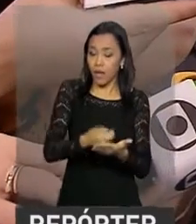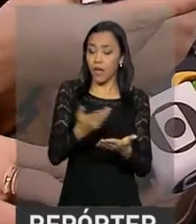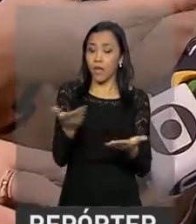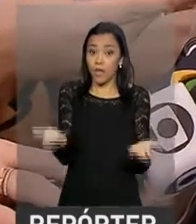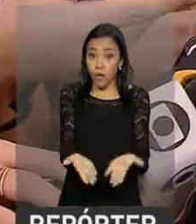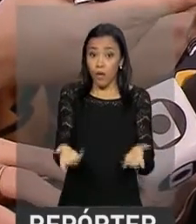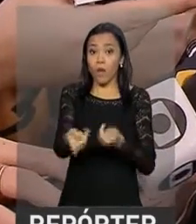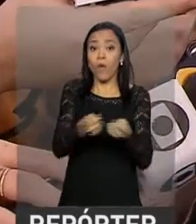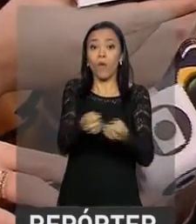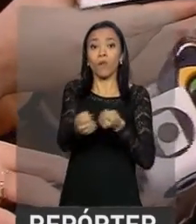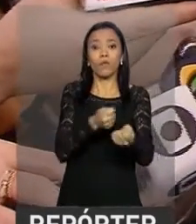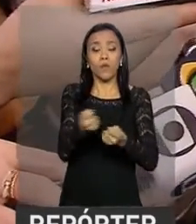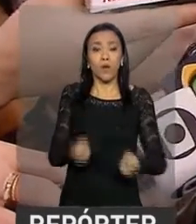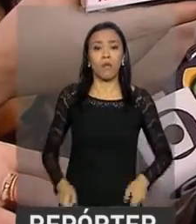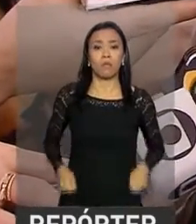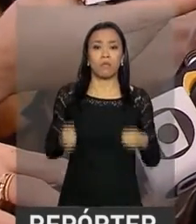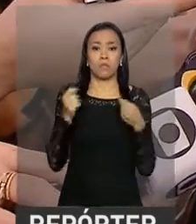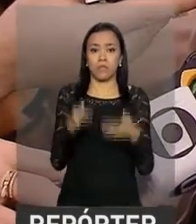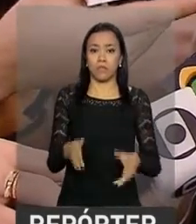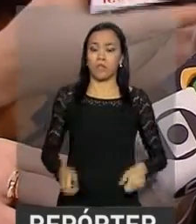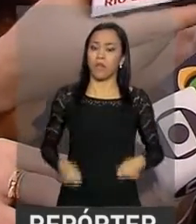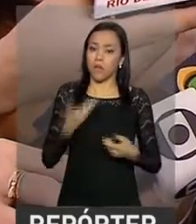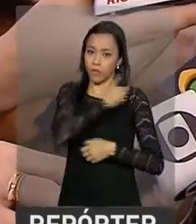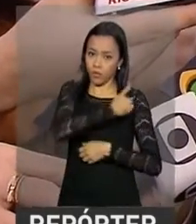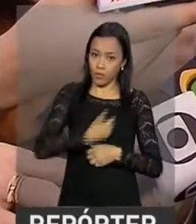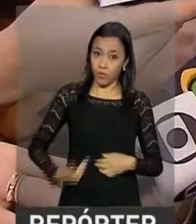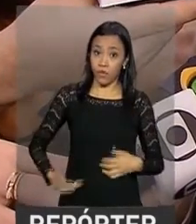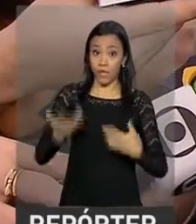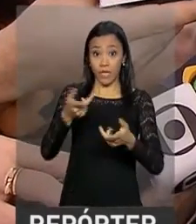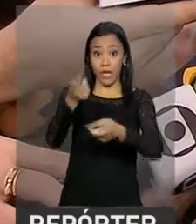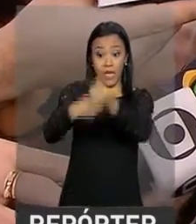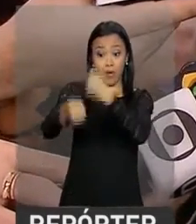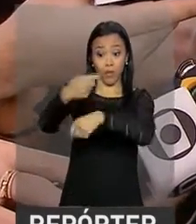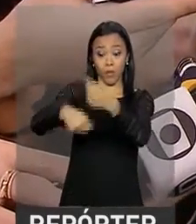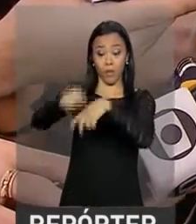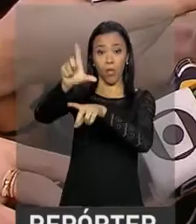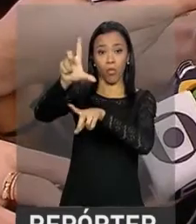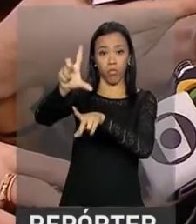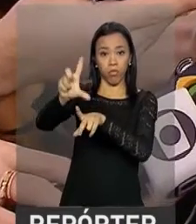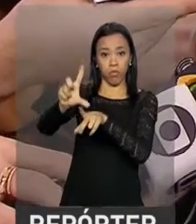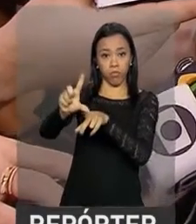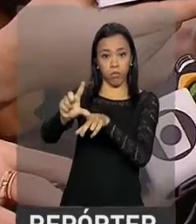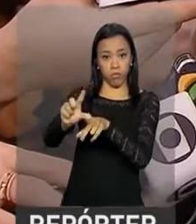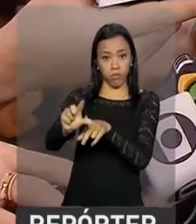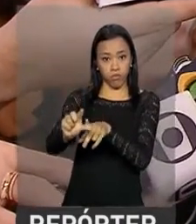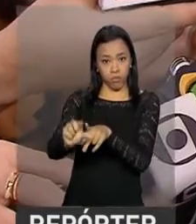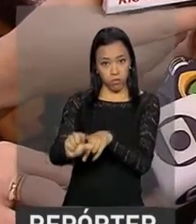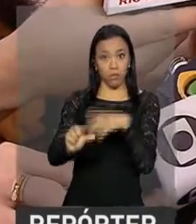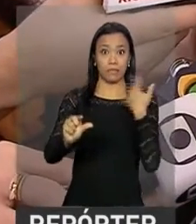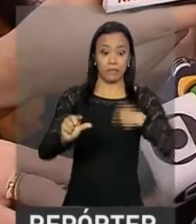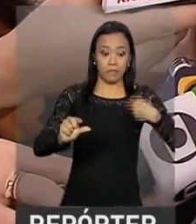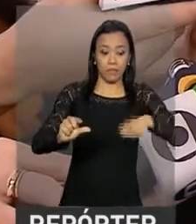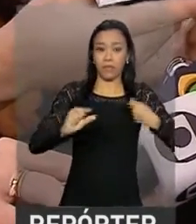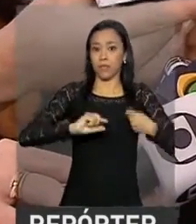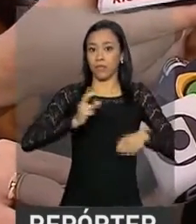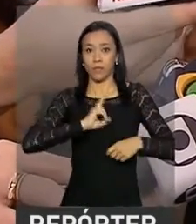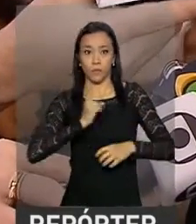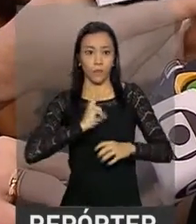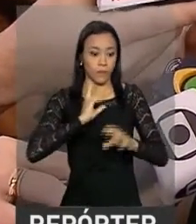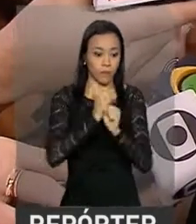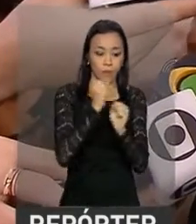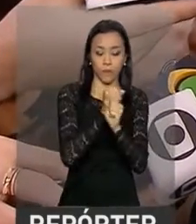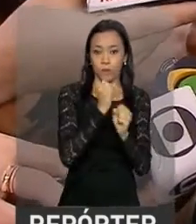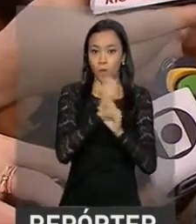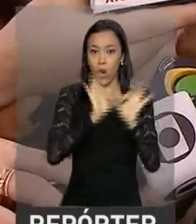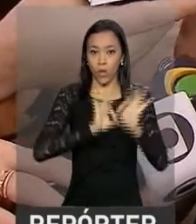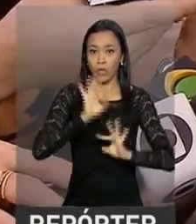no momento crucial quando a economia está caindo e portanto isso é absolutamente necessário nós vamos voltar